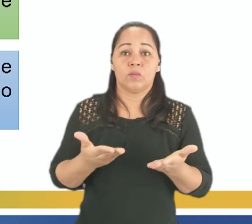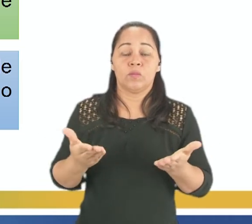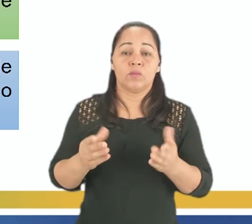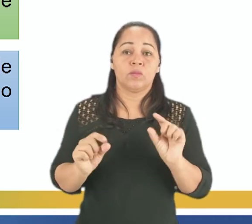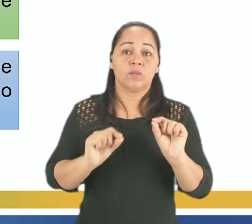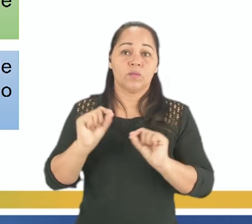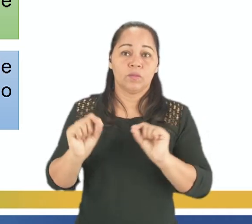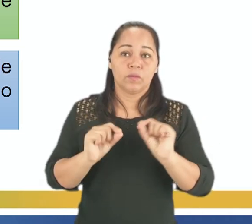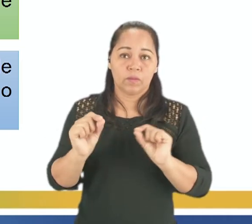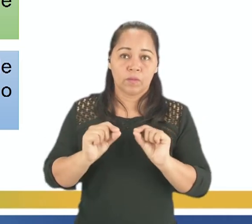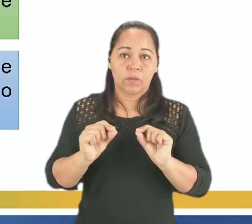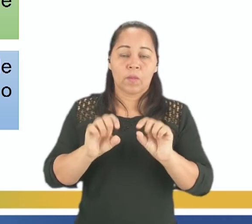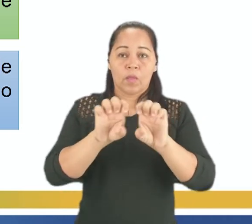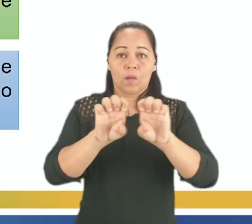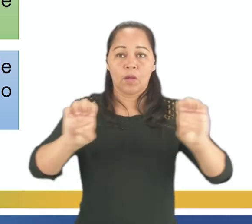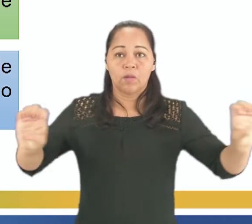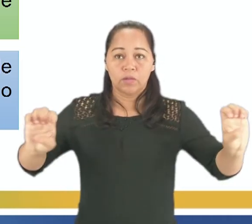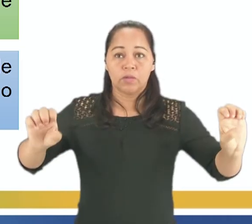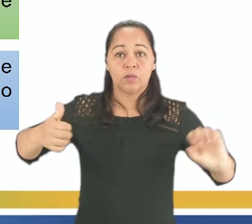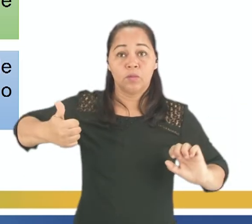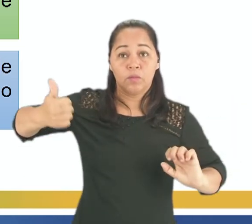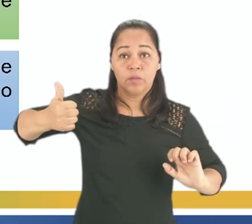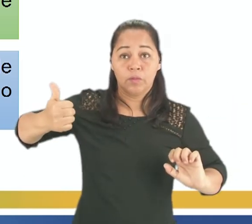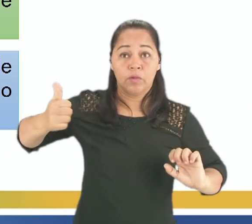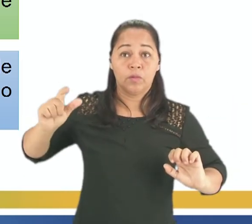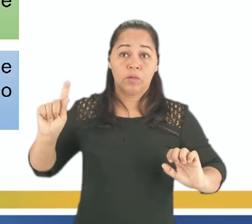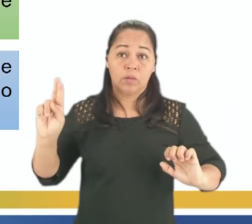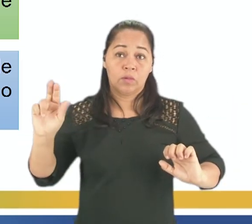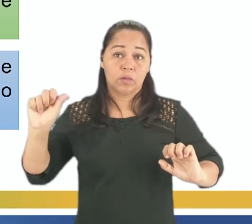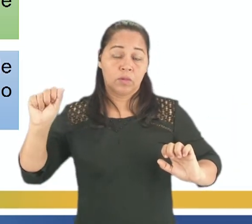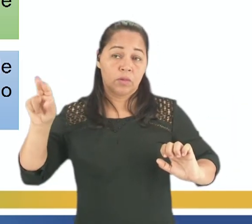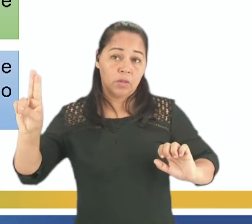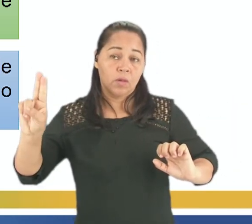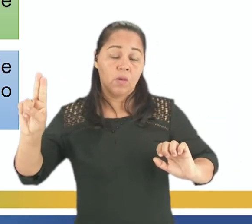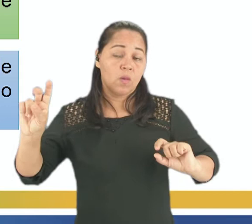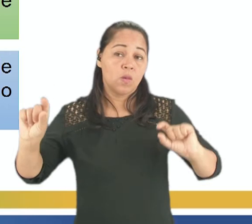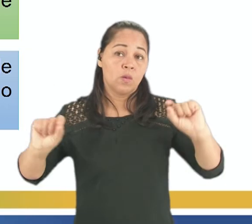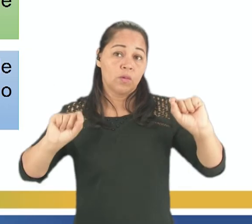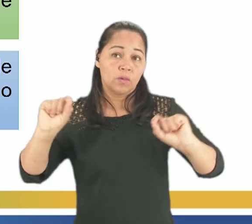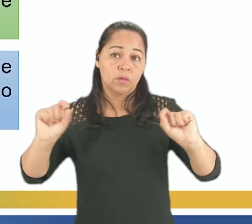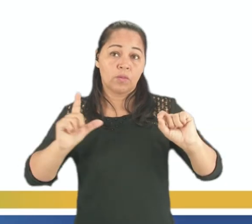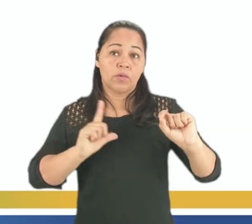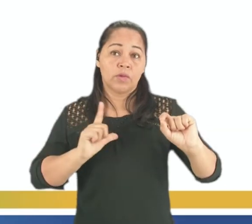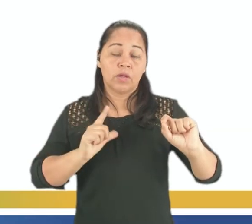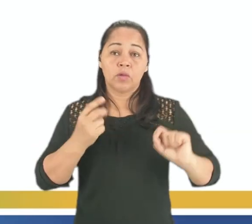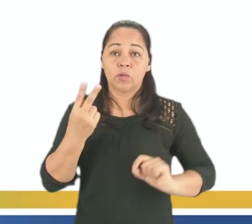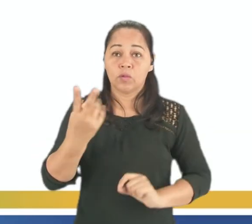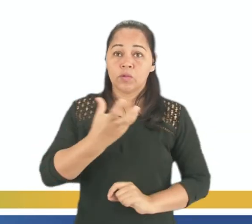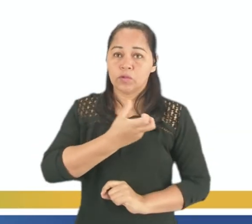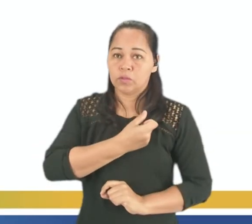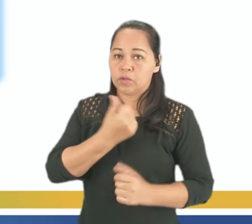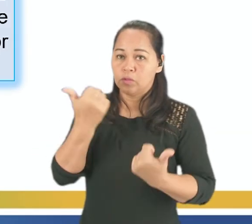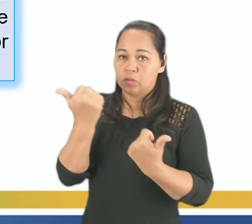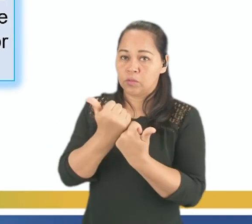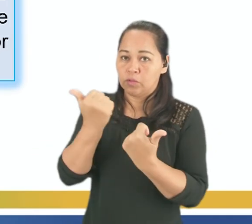resolver um sistema de equações do primeiro grau com duas incógnitas, utilizando o método da